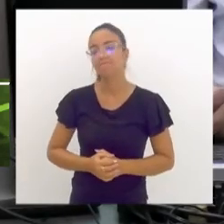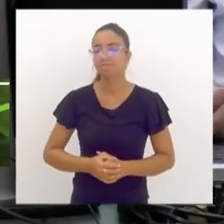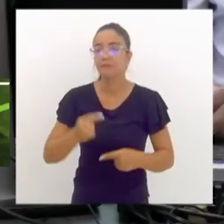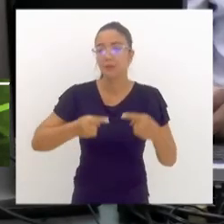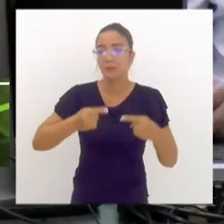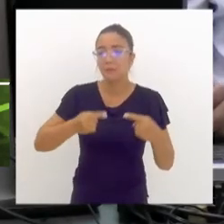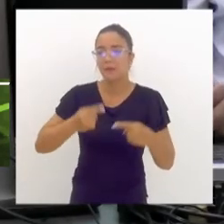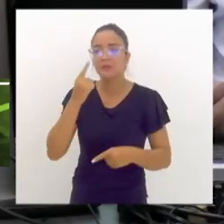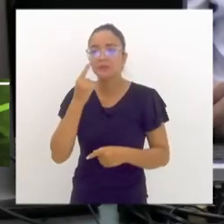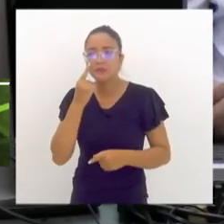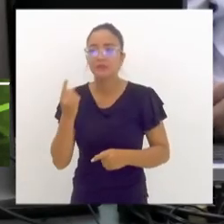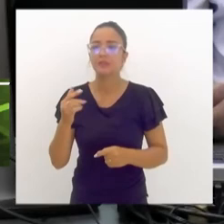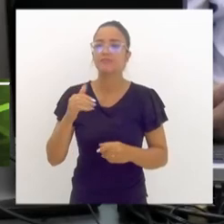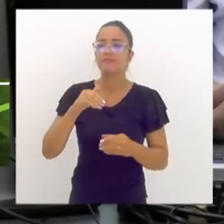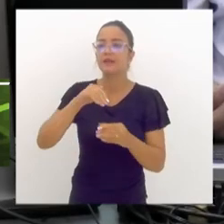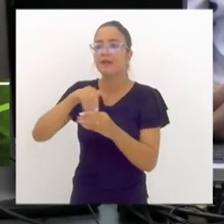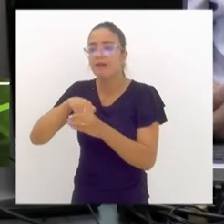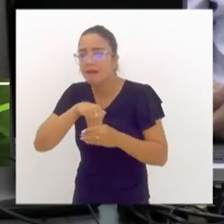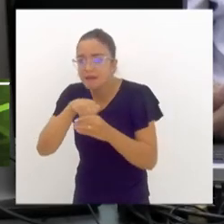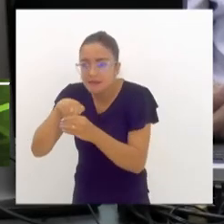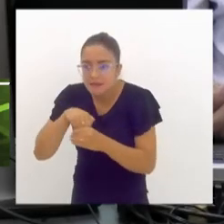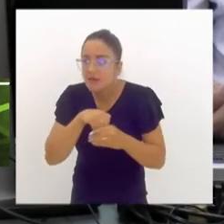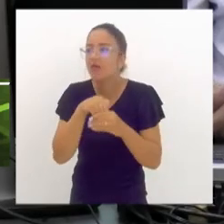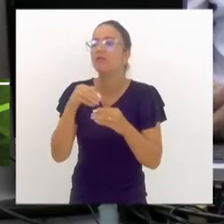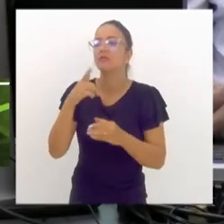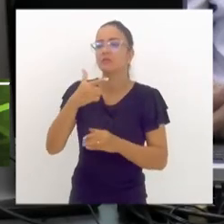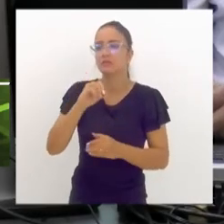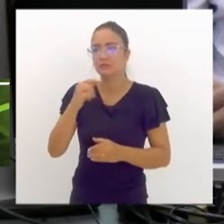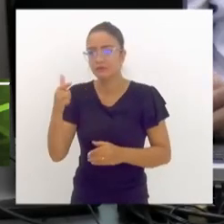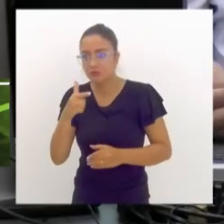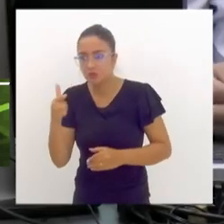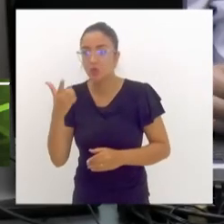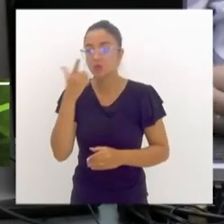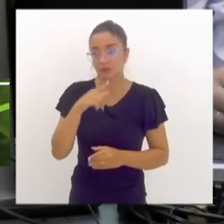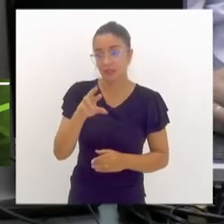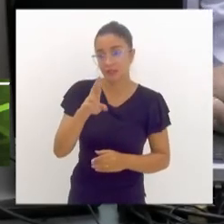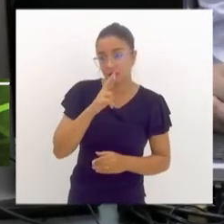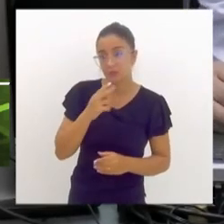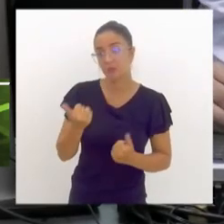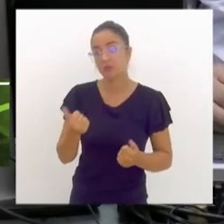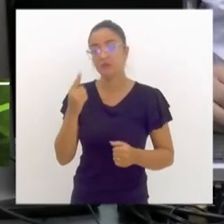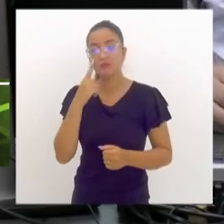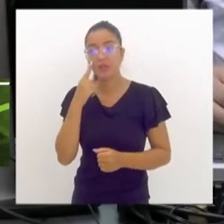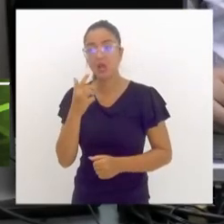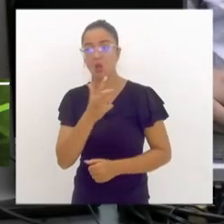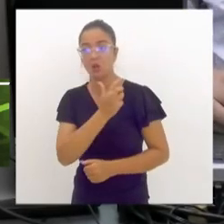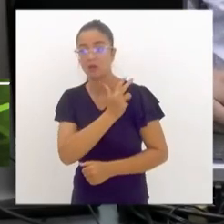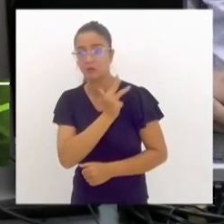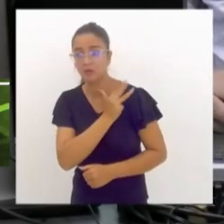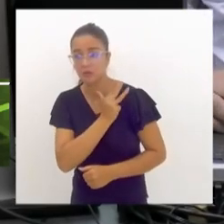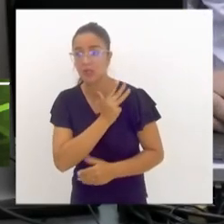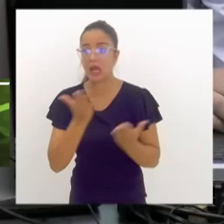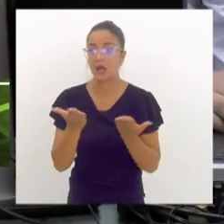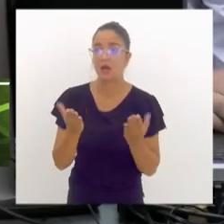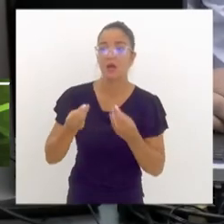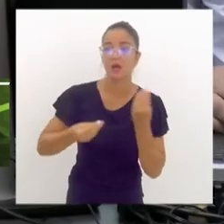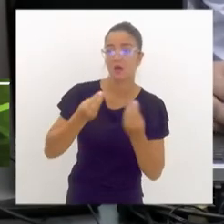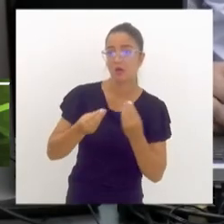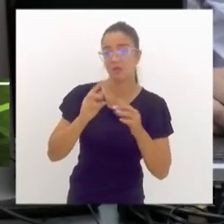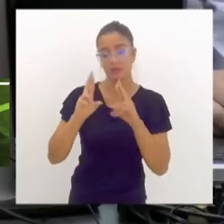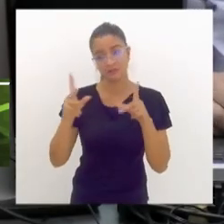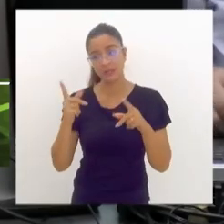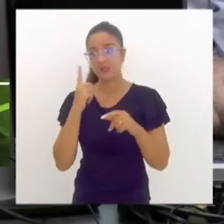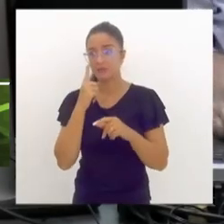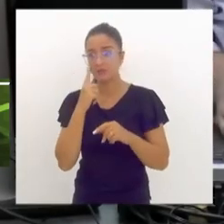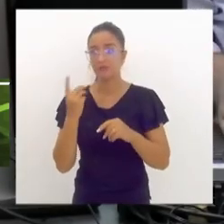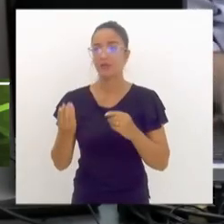eleições de 2022, haja alterações nas diretrizes nacionais sobre essa matéria. Inclusive, a gente está trabalhando nesse sentido. Então, parabéns ao